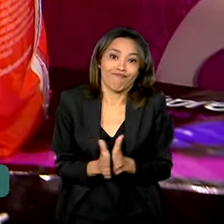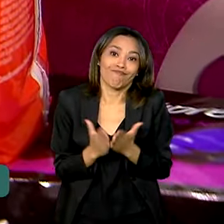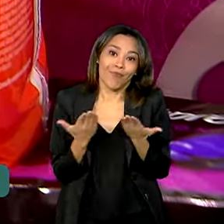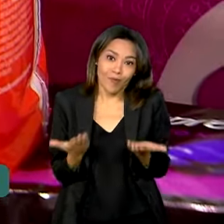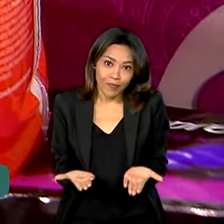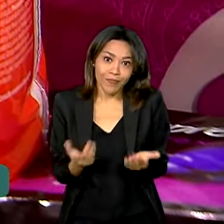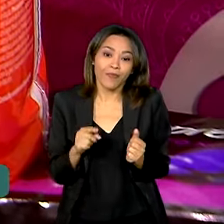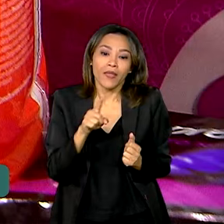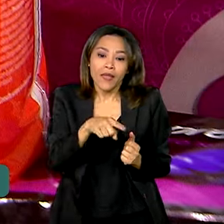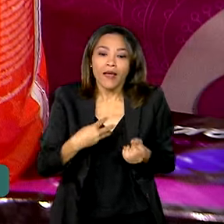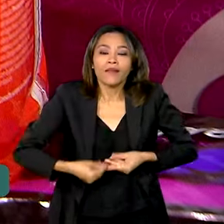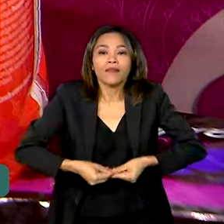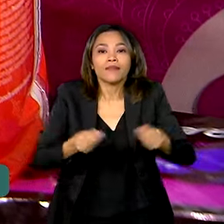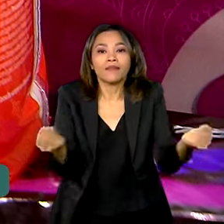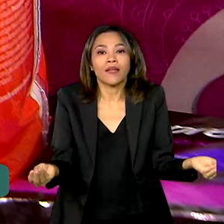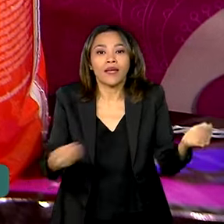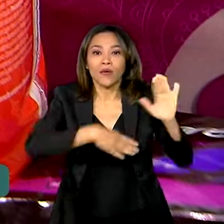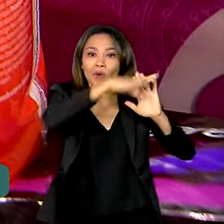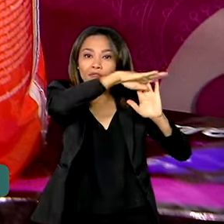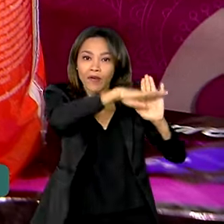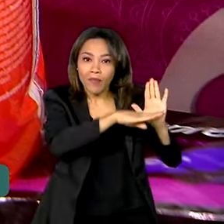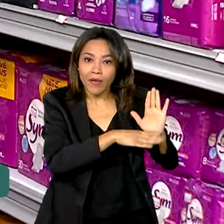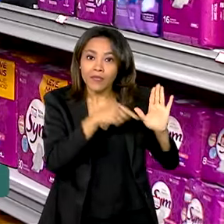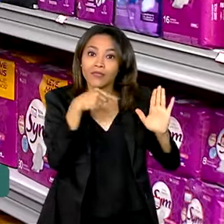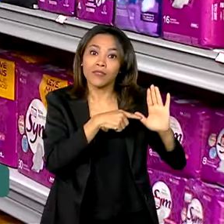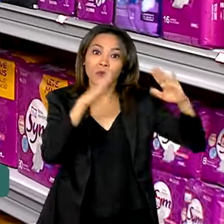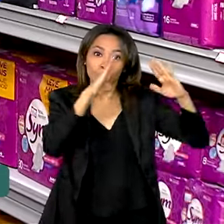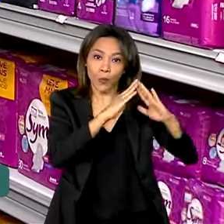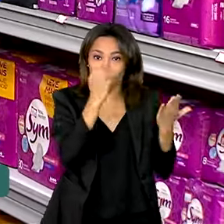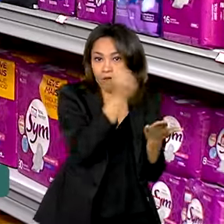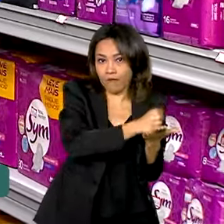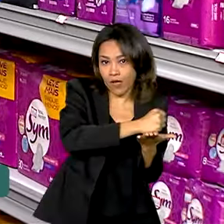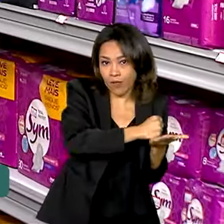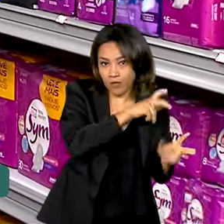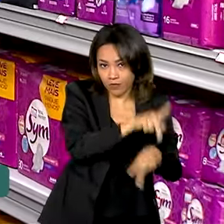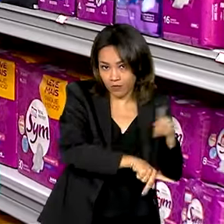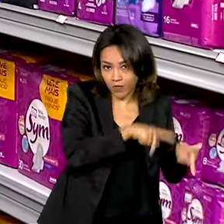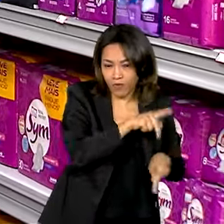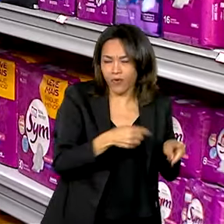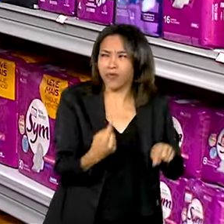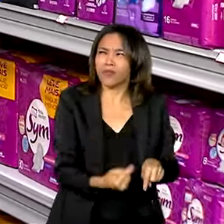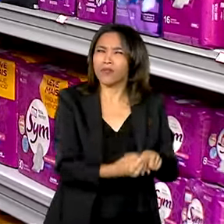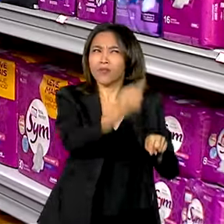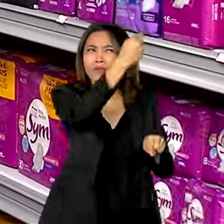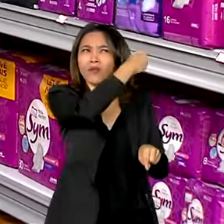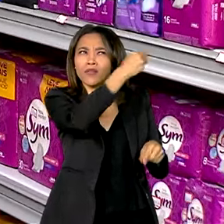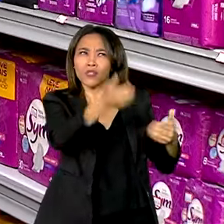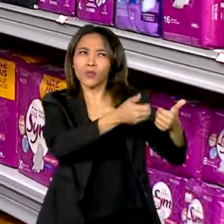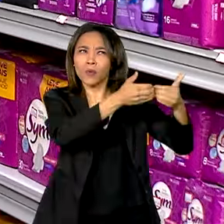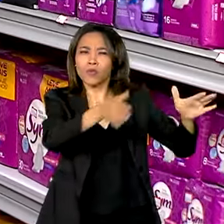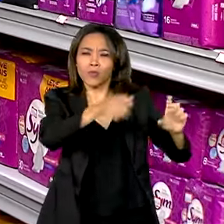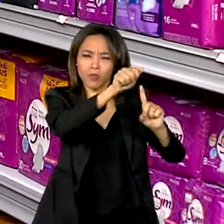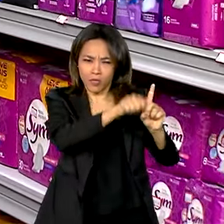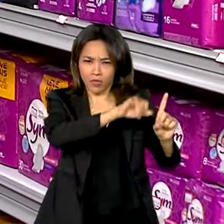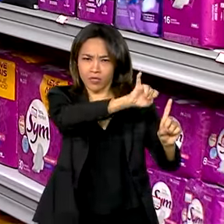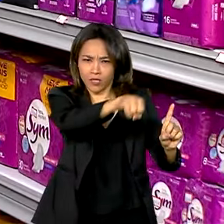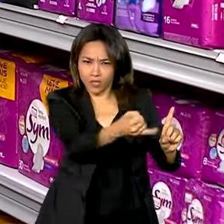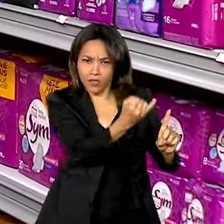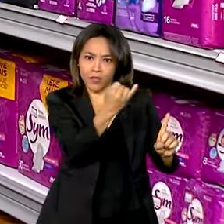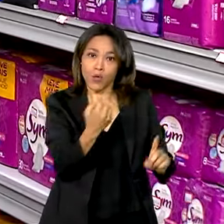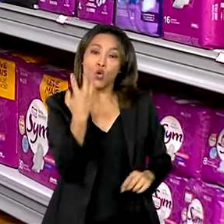entrega é feita pelo programa Farmácia Popular. Desde que o programa começou a valer, em janeiro deste ano,